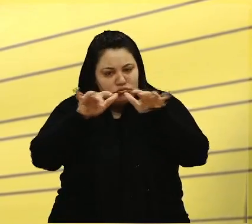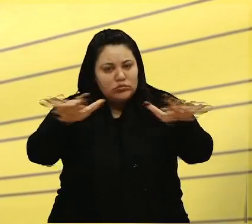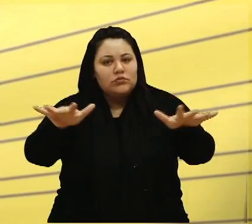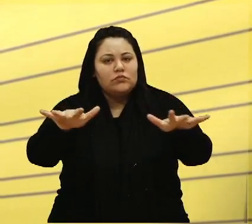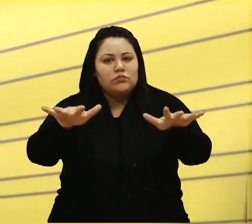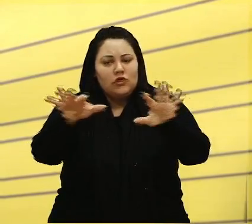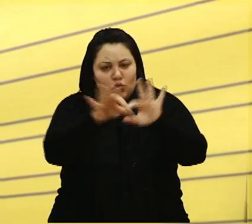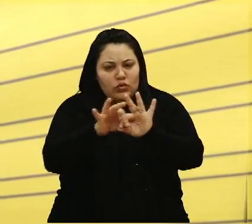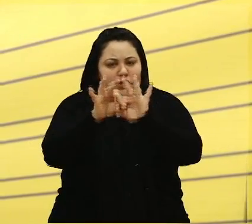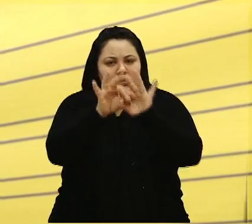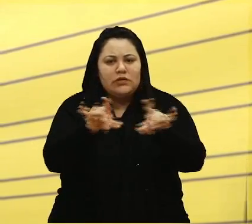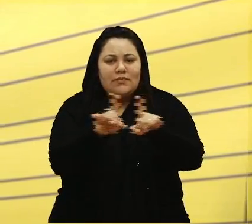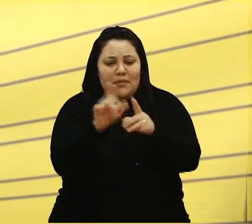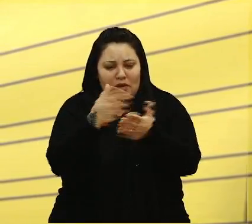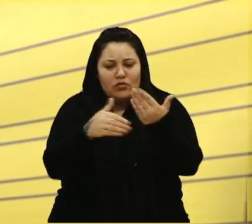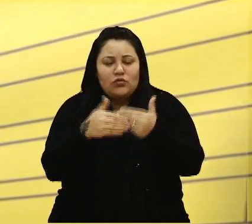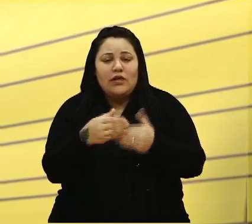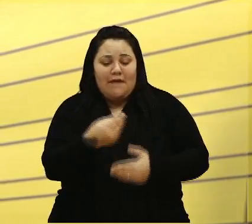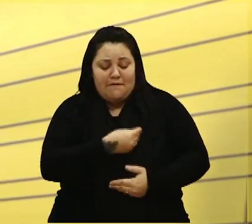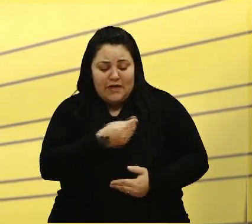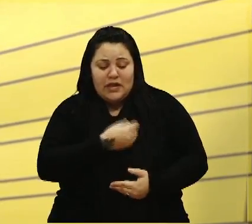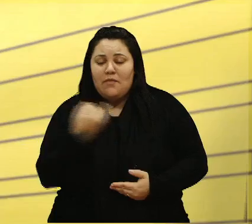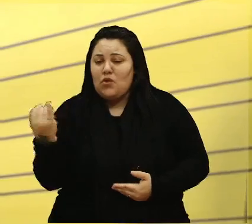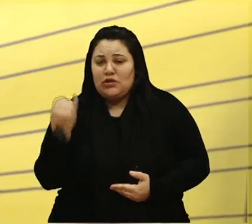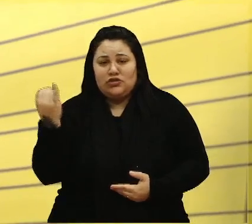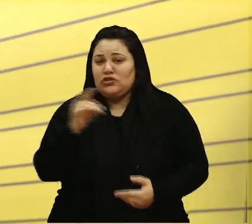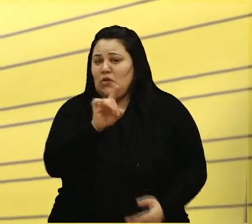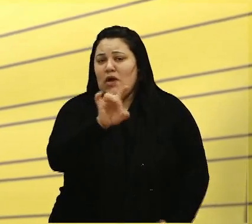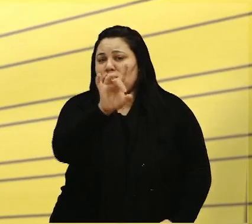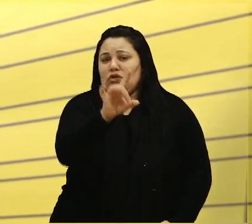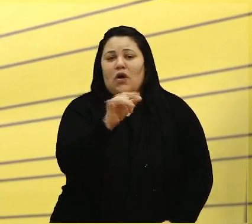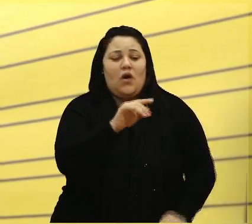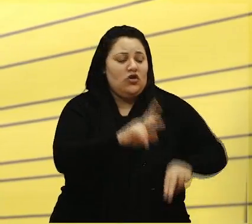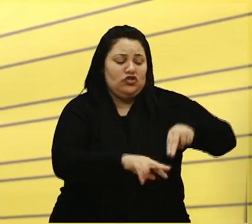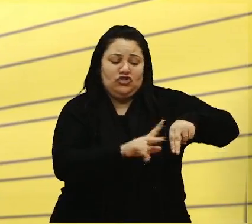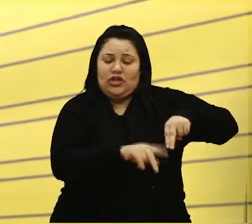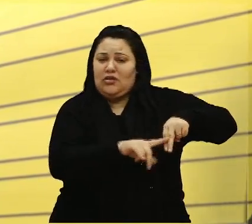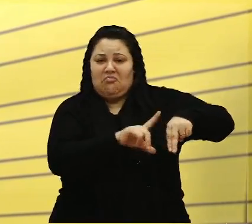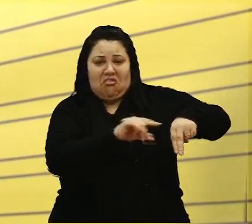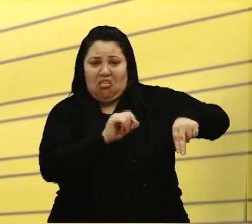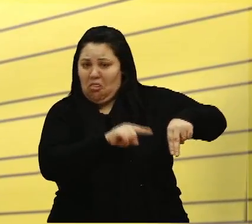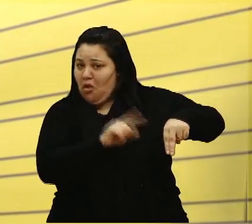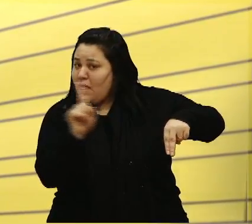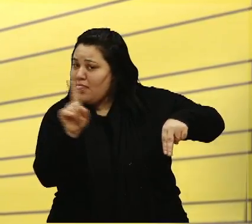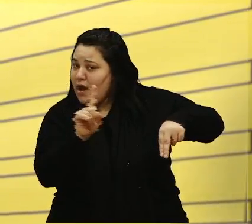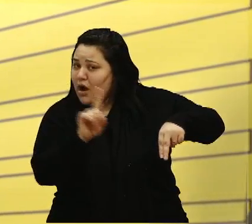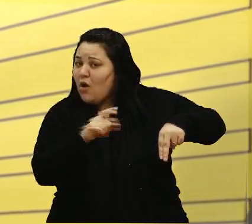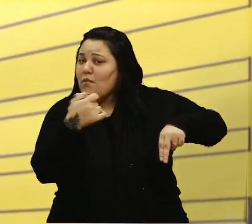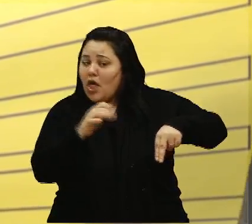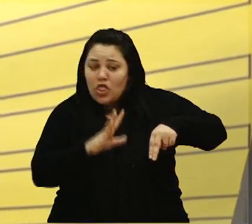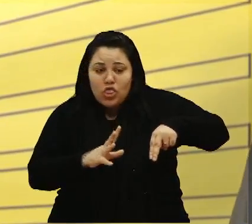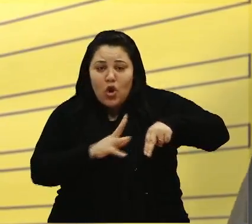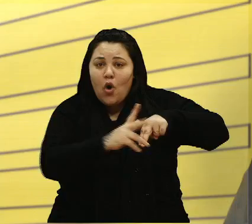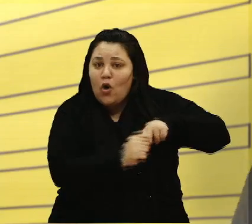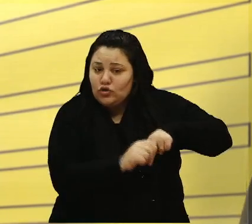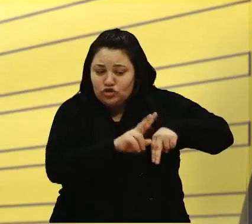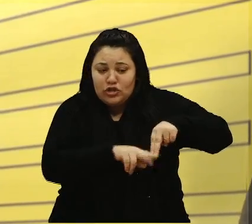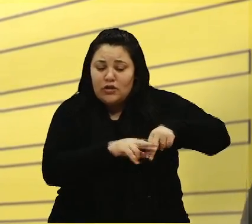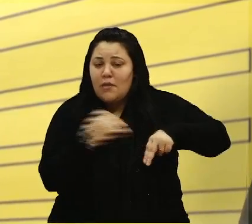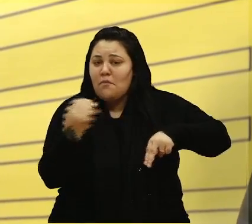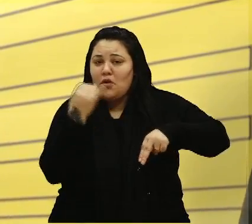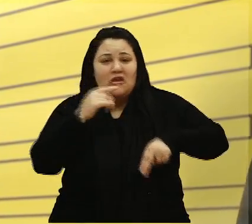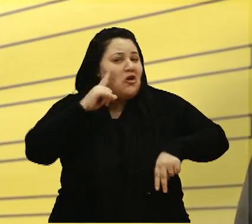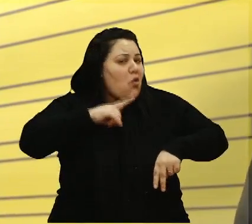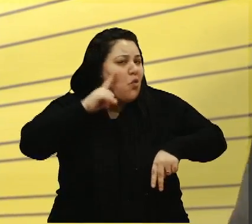que todas as vidas importem. Não importa de que gênero que a pessoa é, como a pessoa é, a raça da pessoa, enfim. O